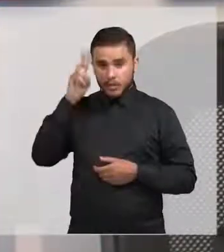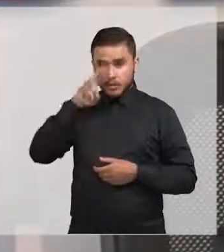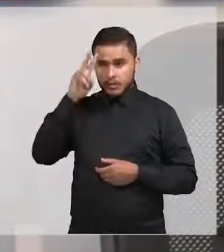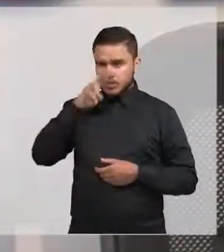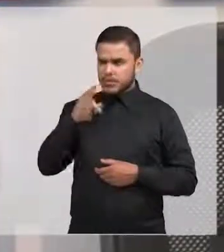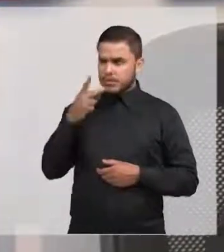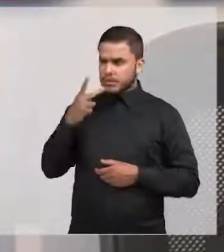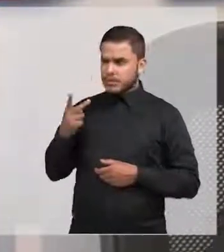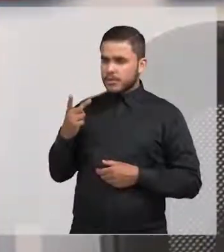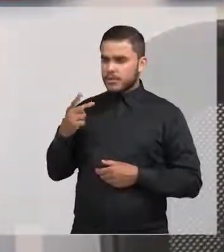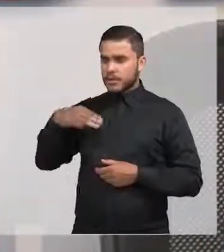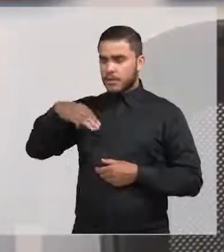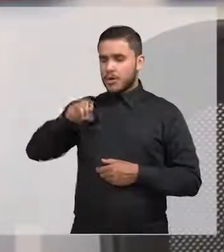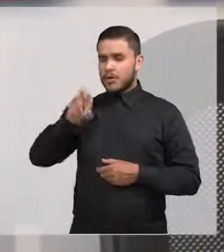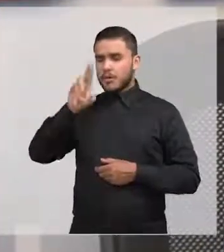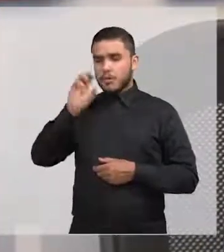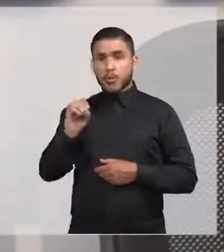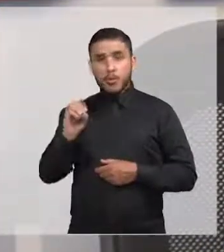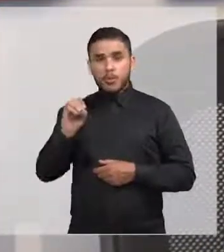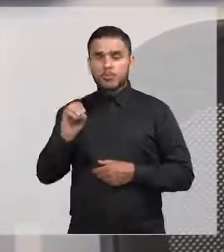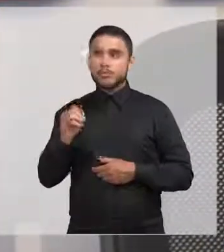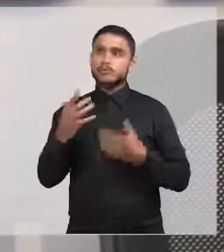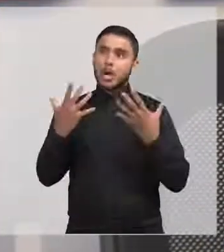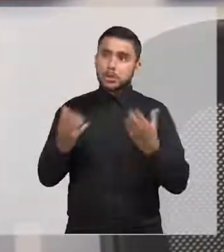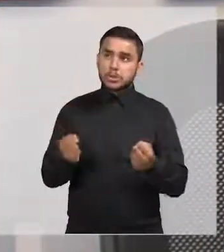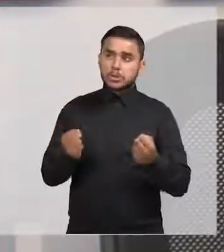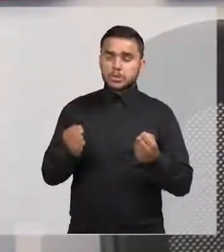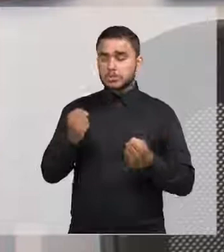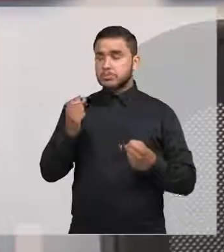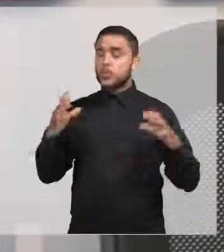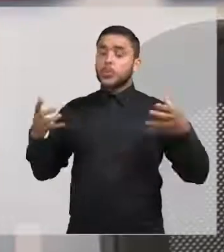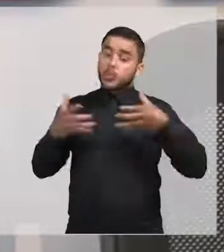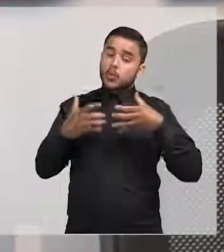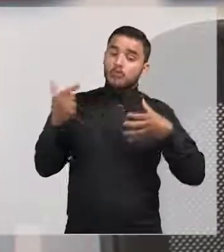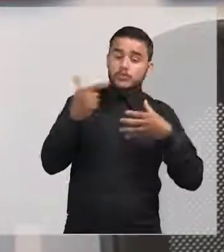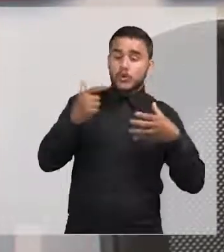um ator conhecido da opinião pública no combate à corrupção.